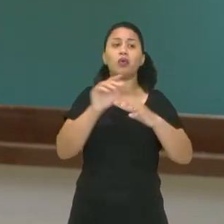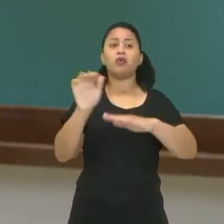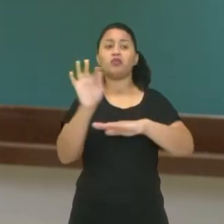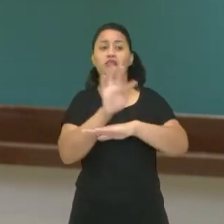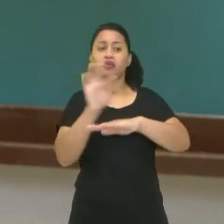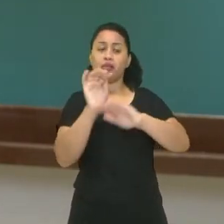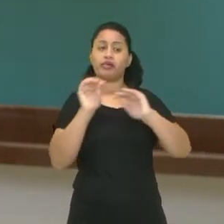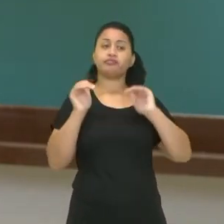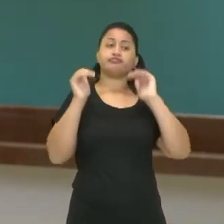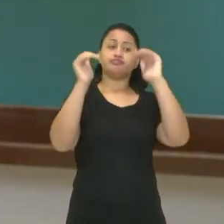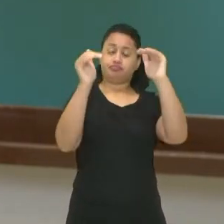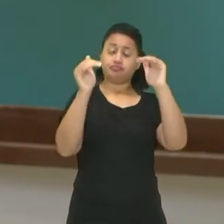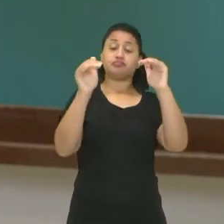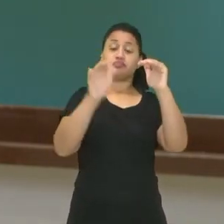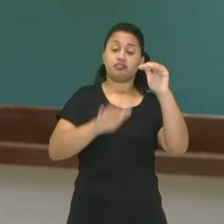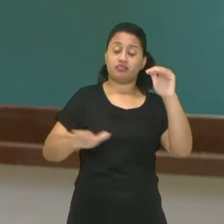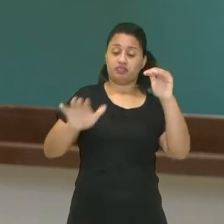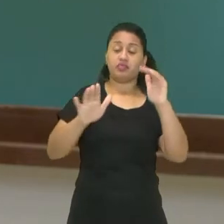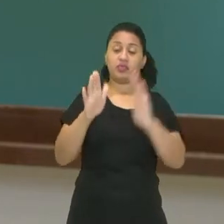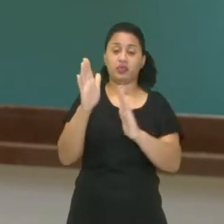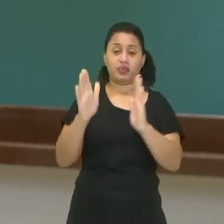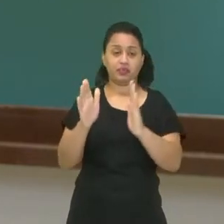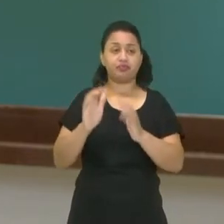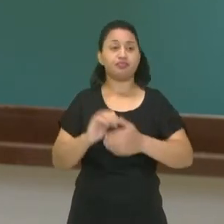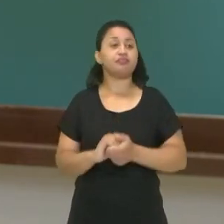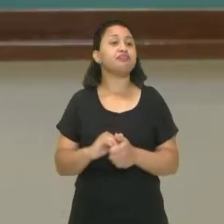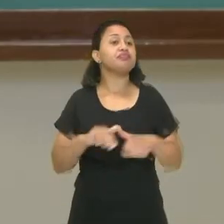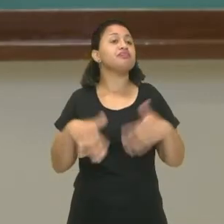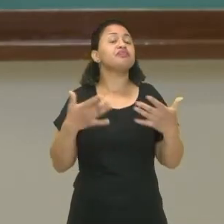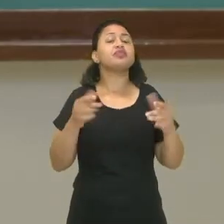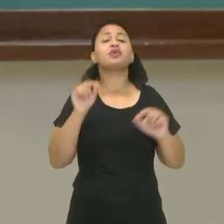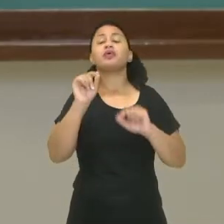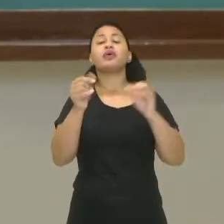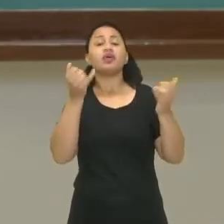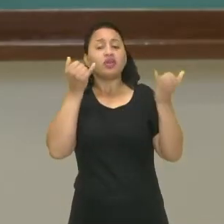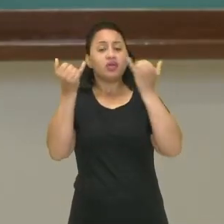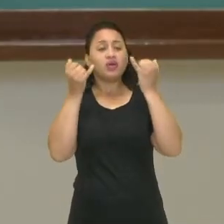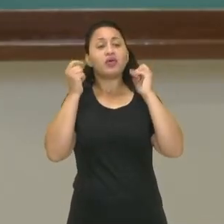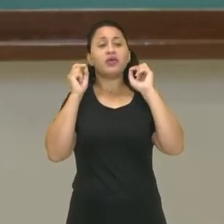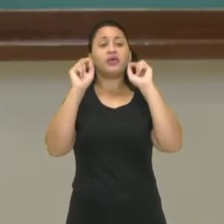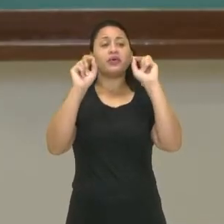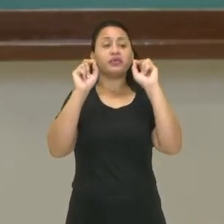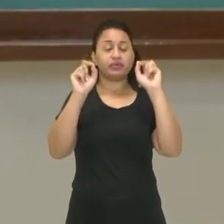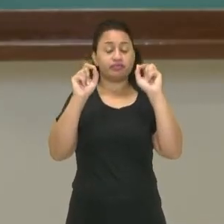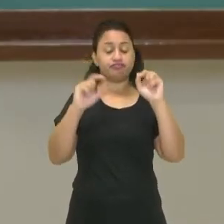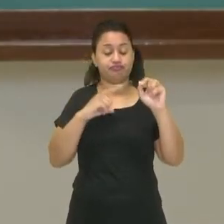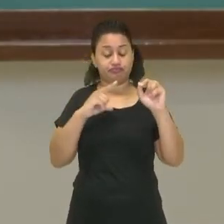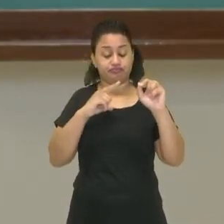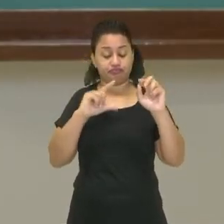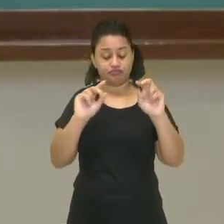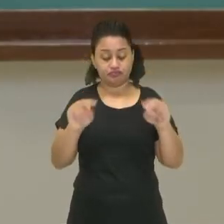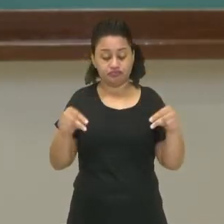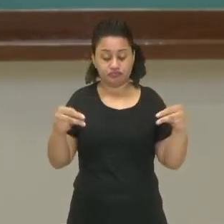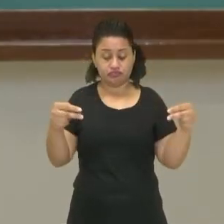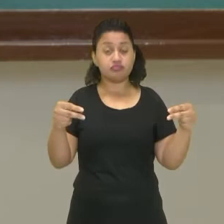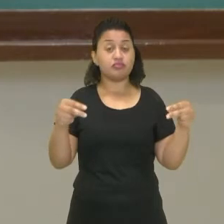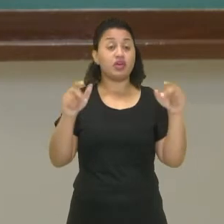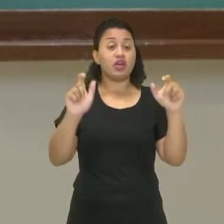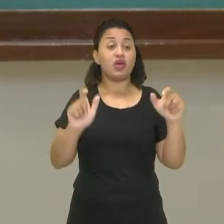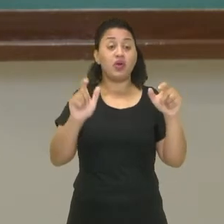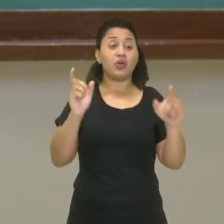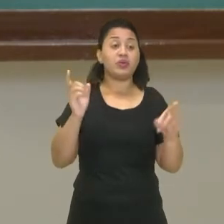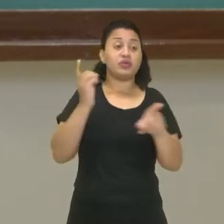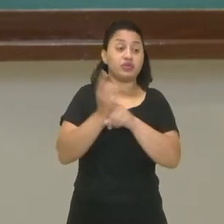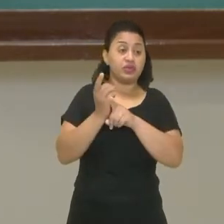supremo da escola parnasiana. Então, o que que eu coloquei aqui para vocês? A referência, né? A inserção